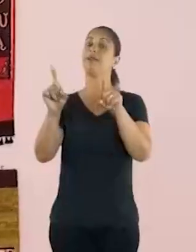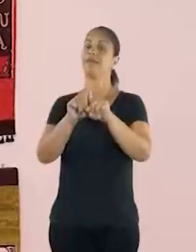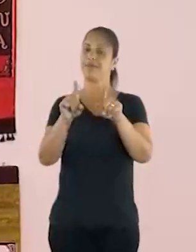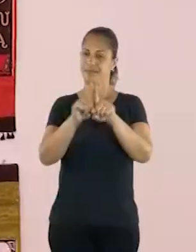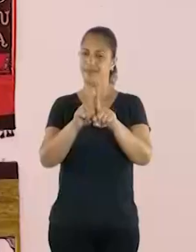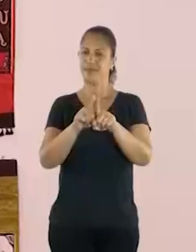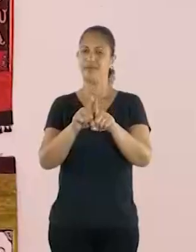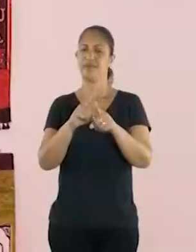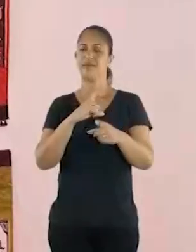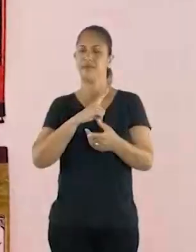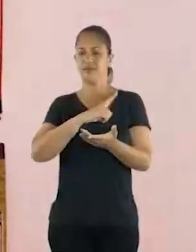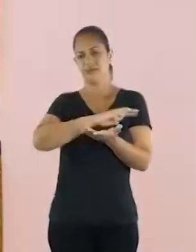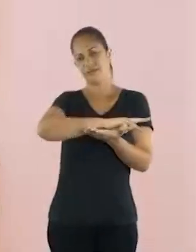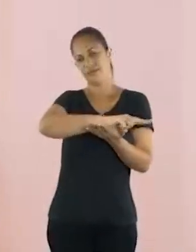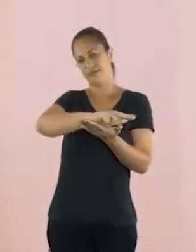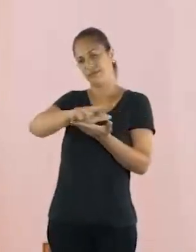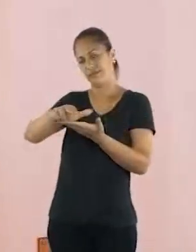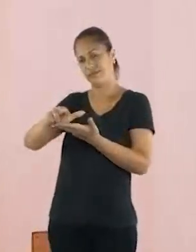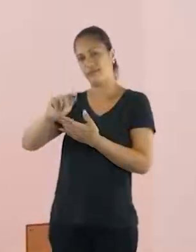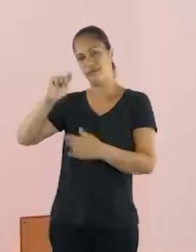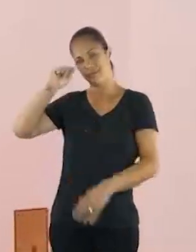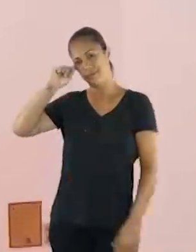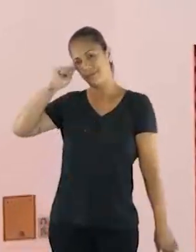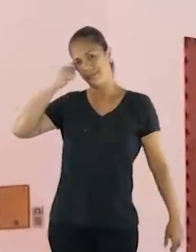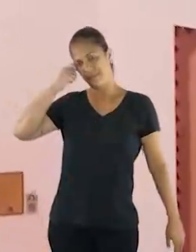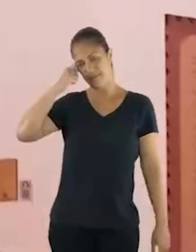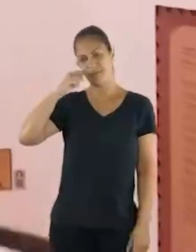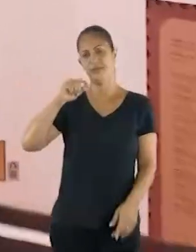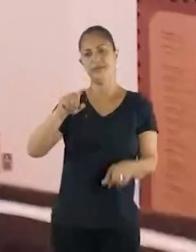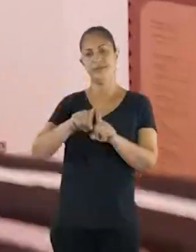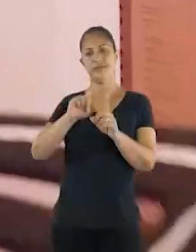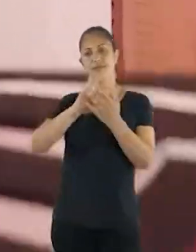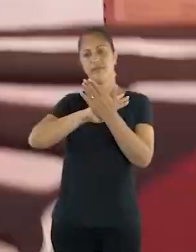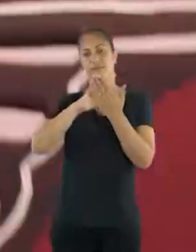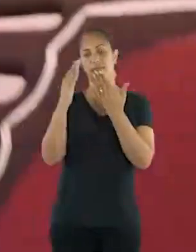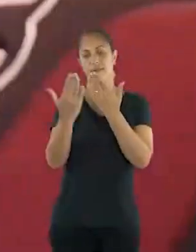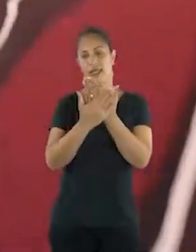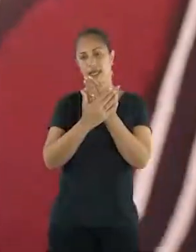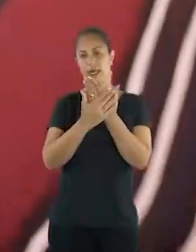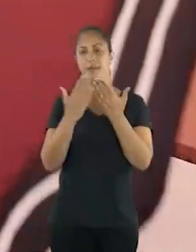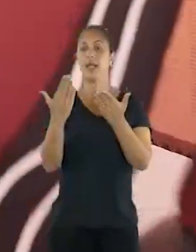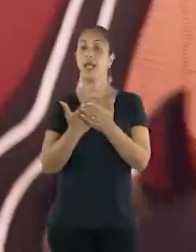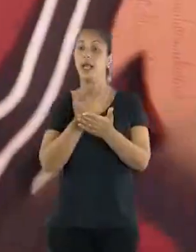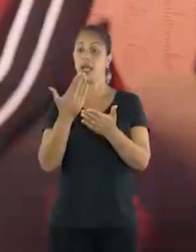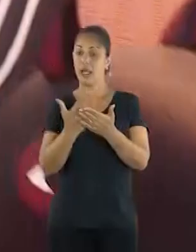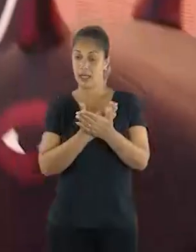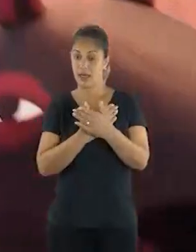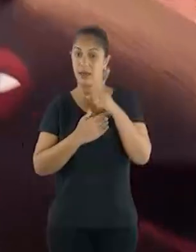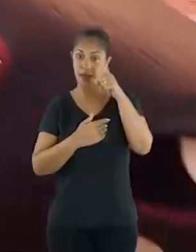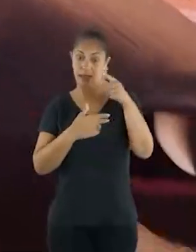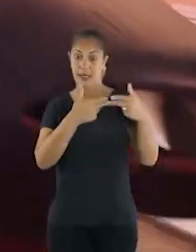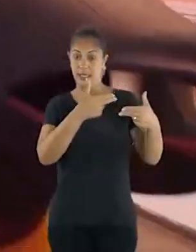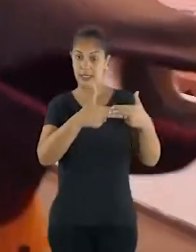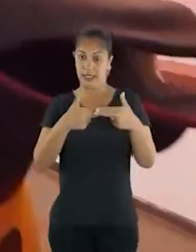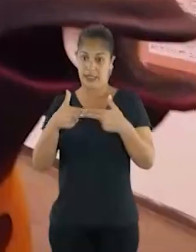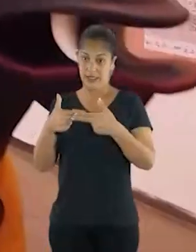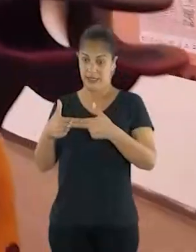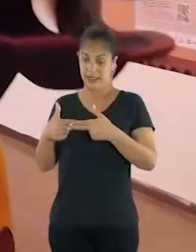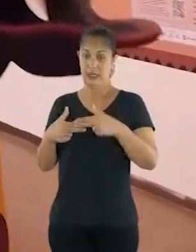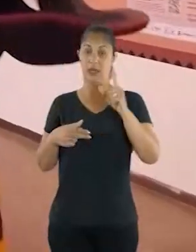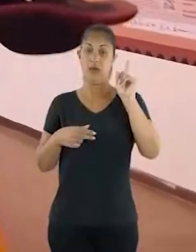uma seleção dos livros, das capas dos livros de Ariano. Essa edição é uma edição